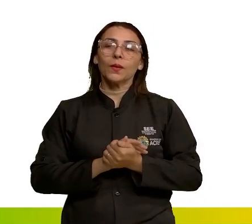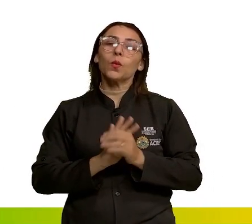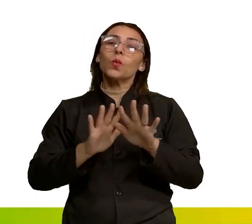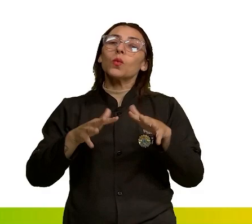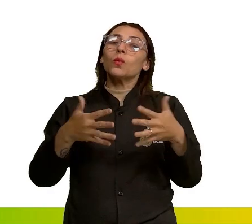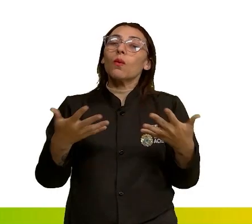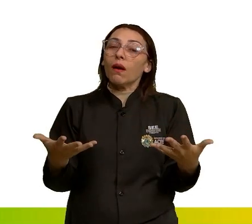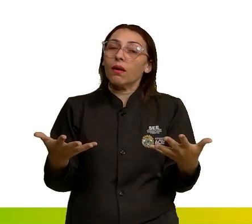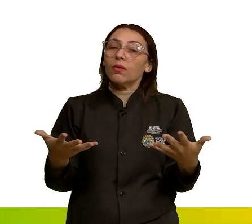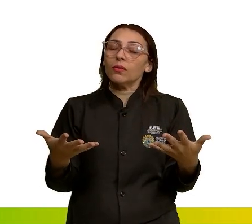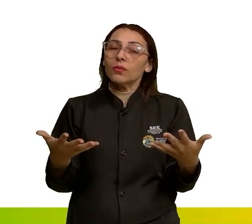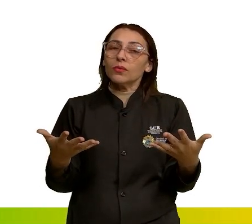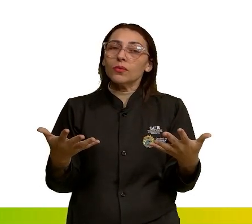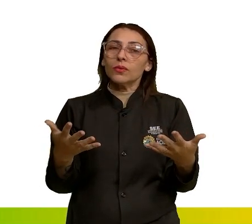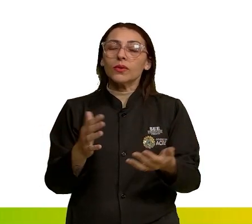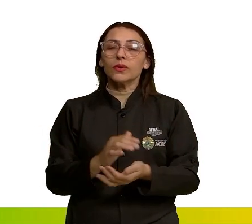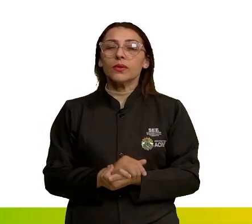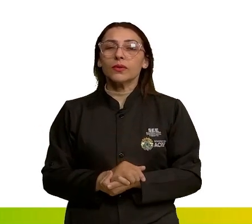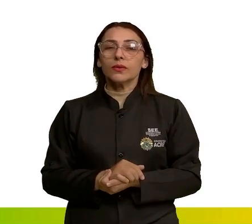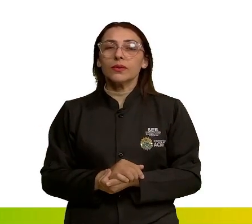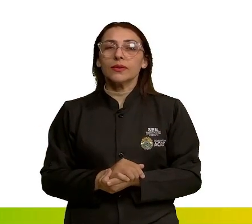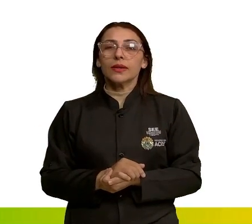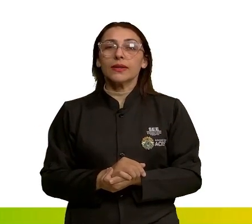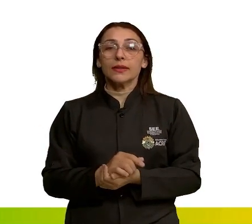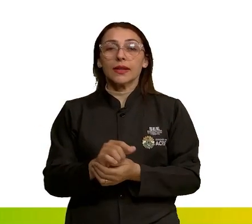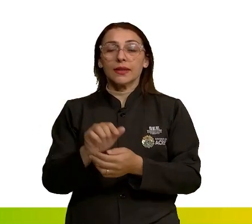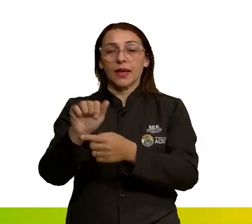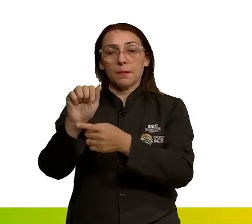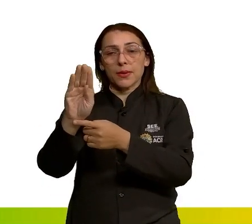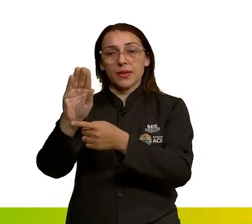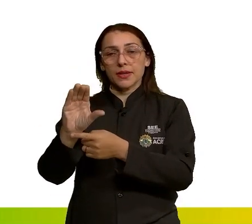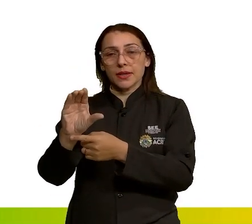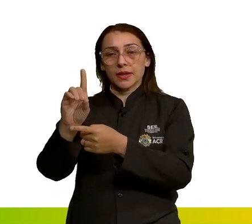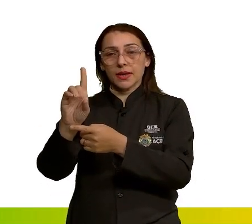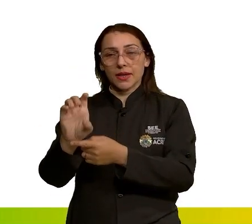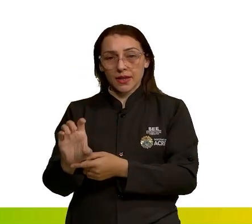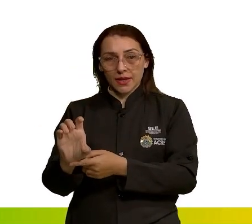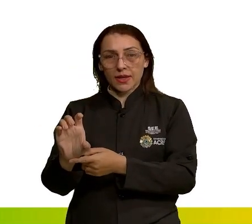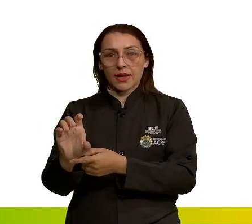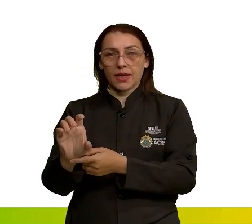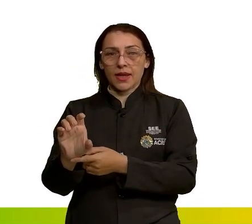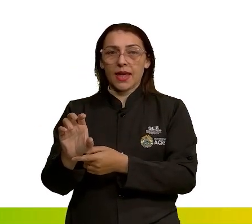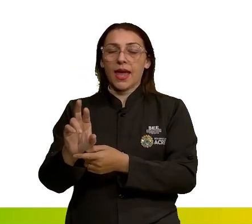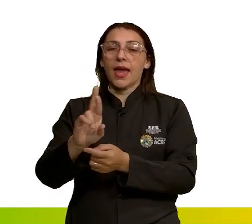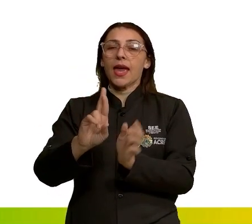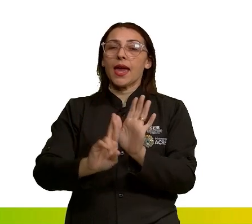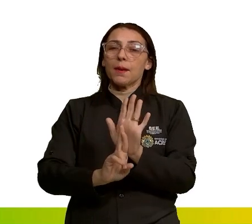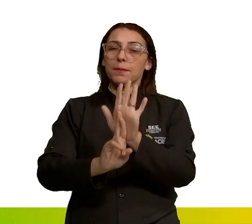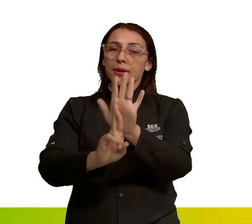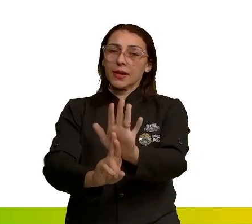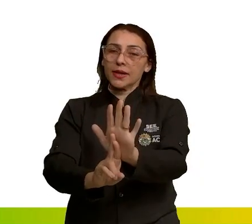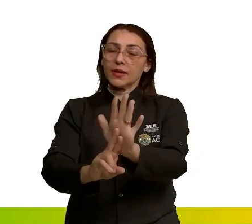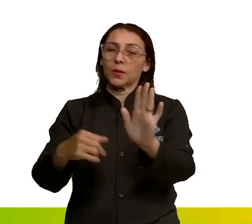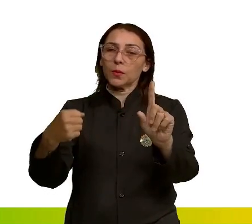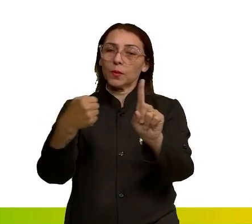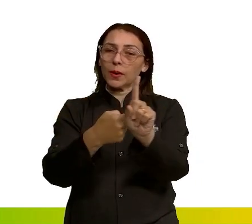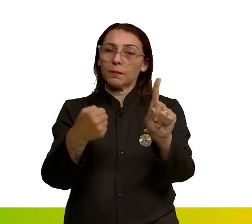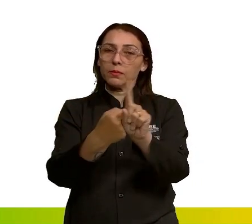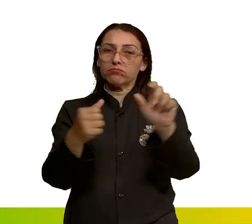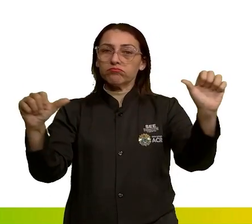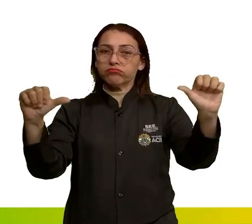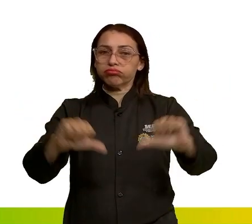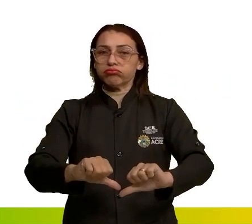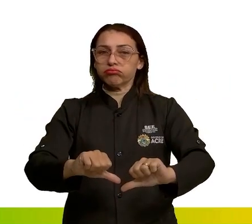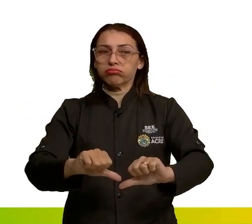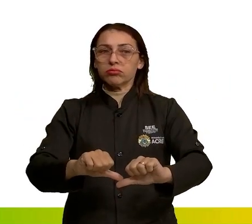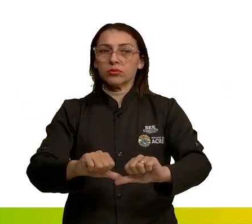Então, agora, qual das alternativas a seguir representa um impacto